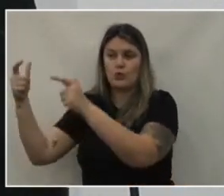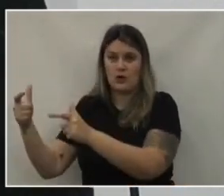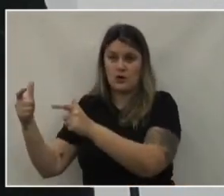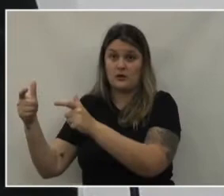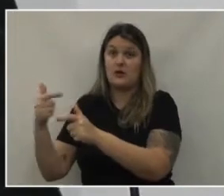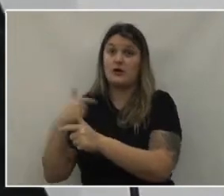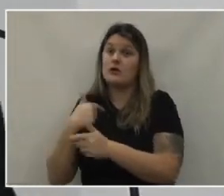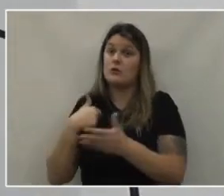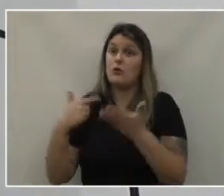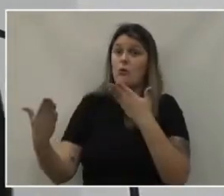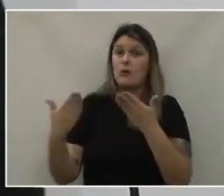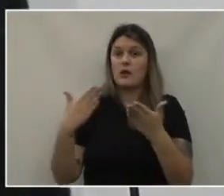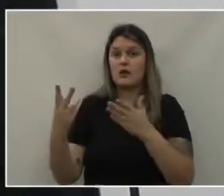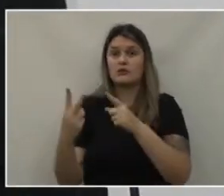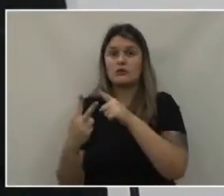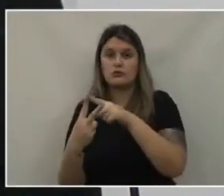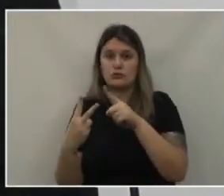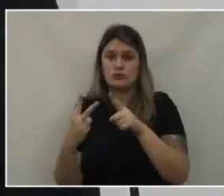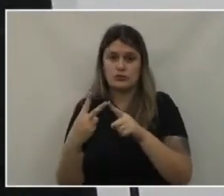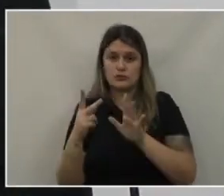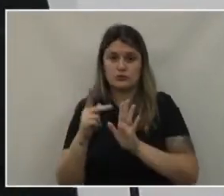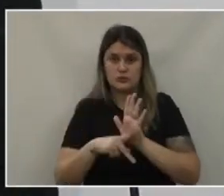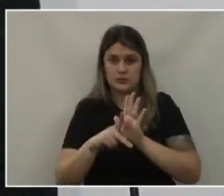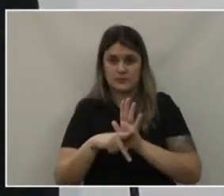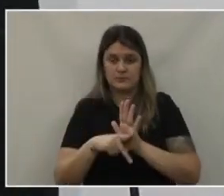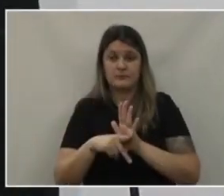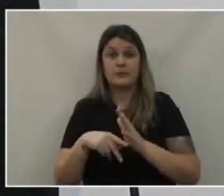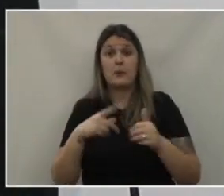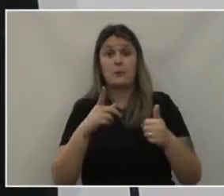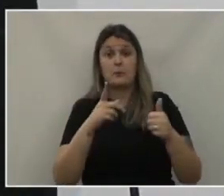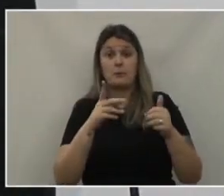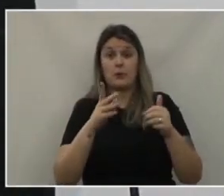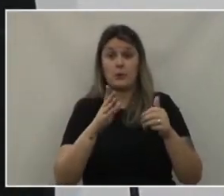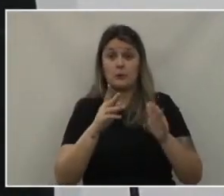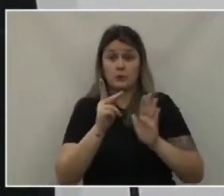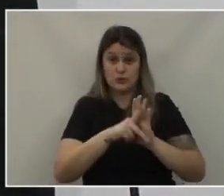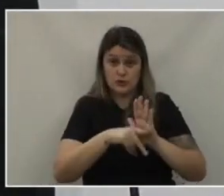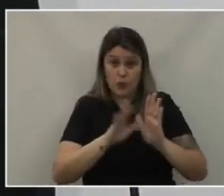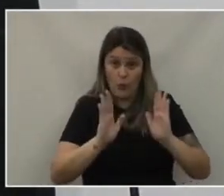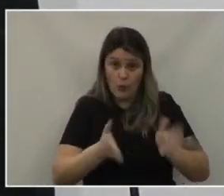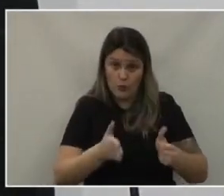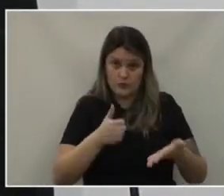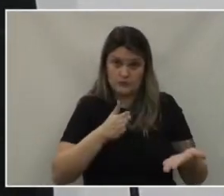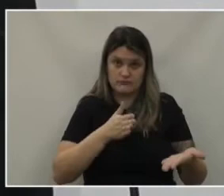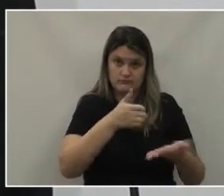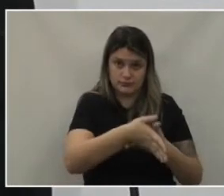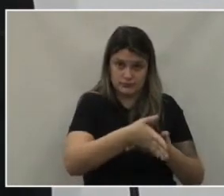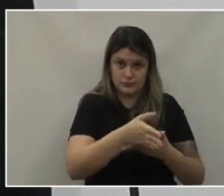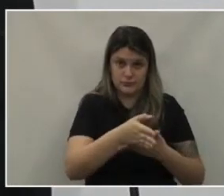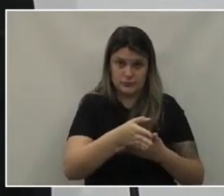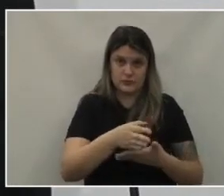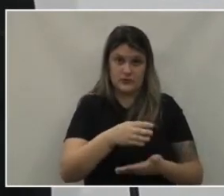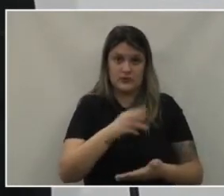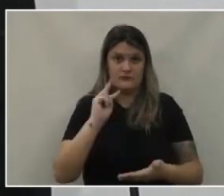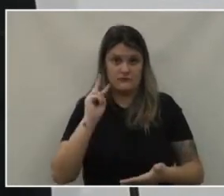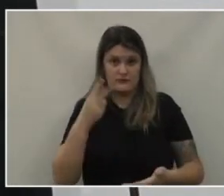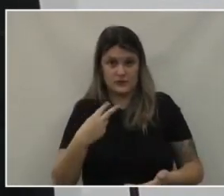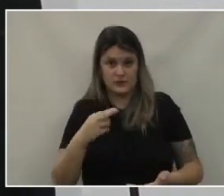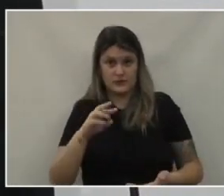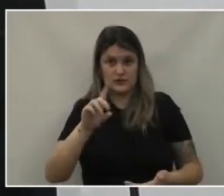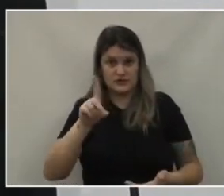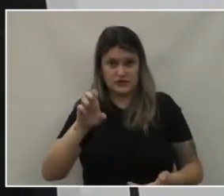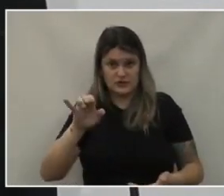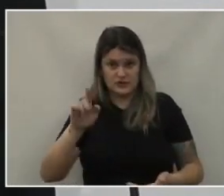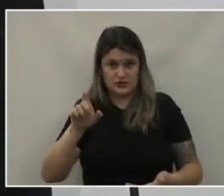fazer um comparativo entre esses dois projetos. Esse projeto que entrou hoje, que foi lido pelo nosso vereador